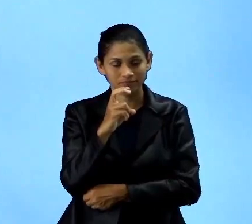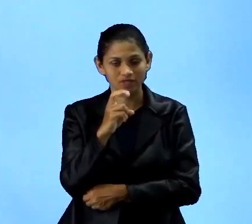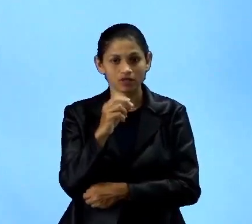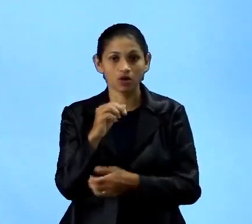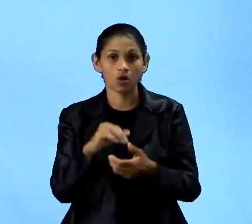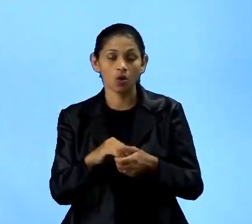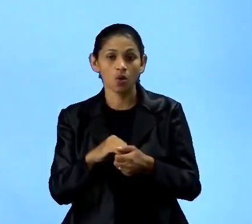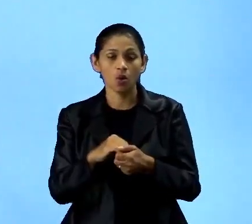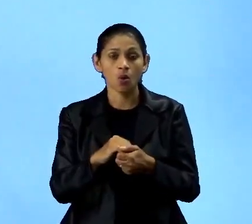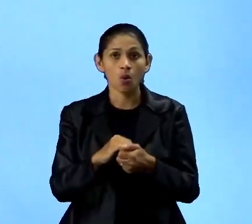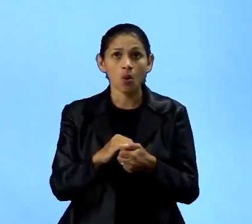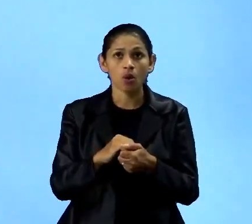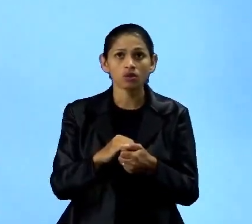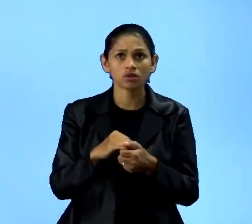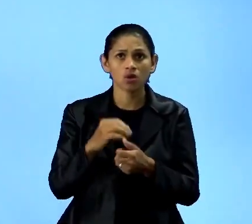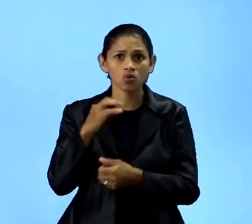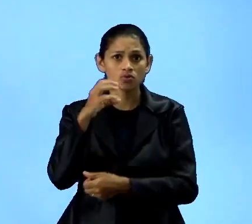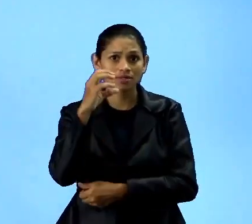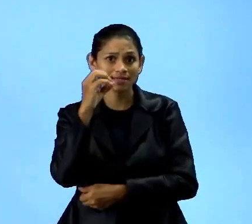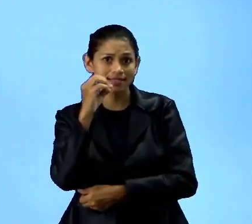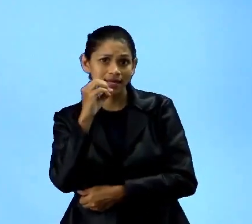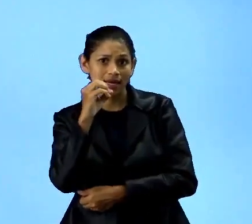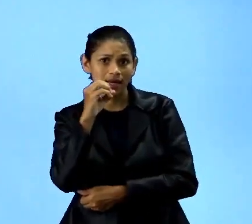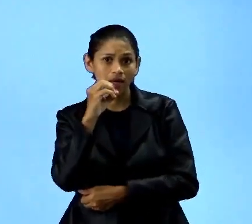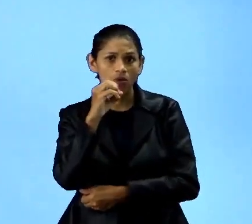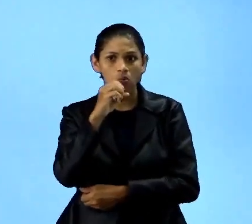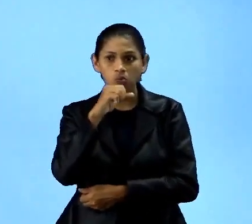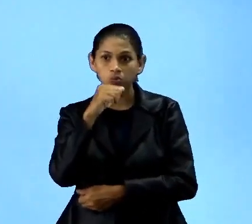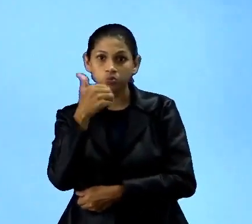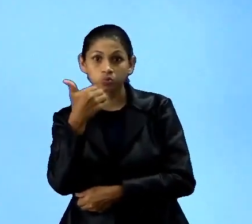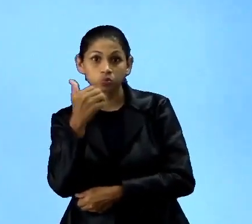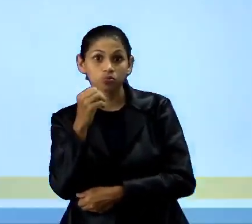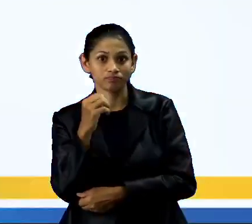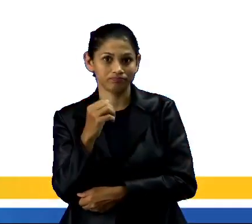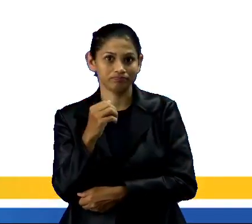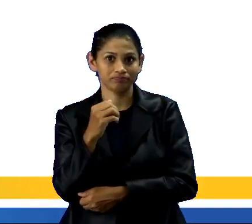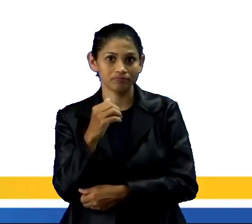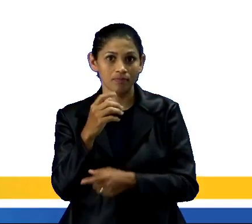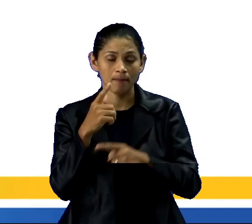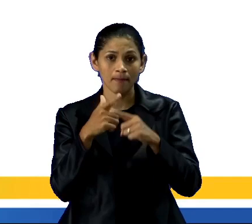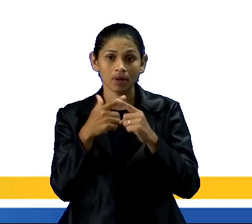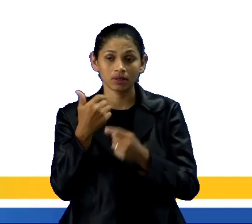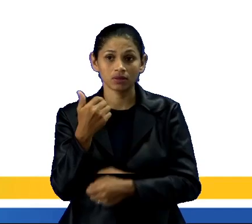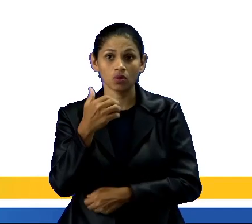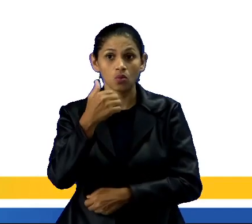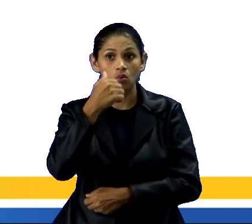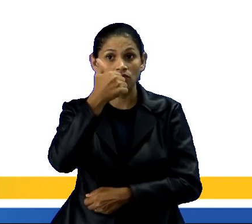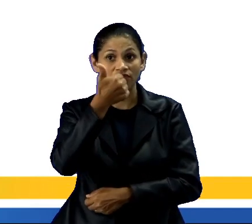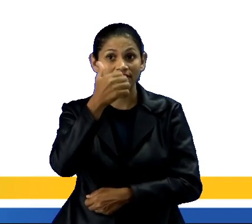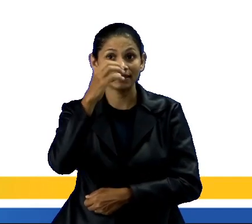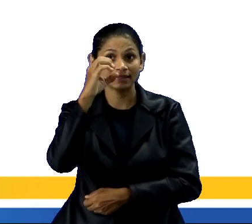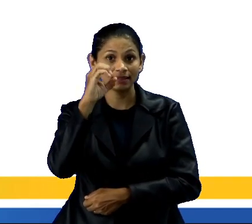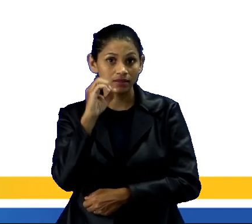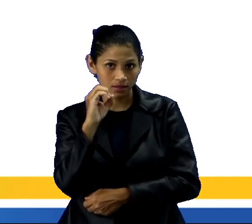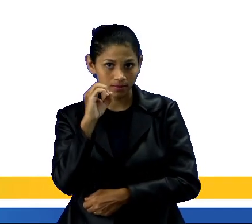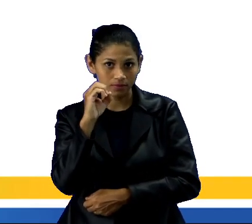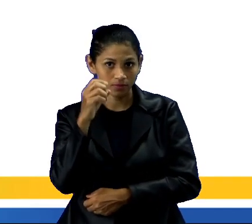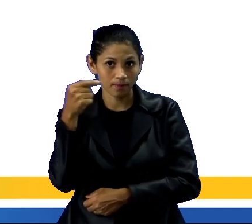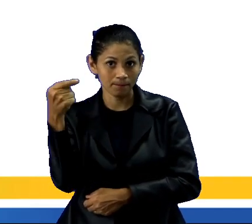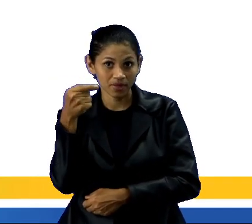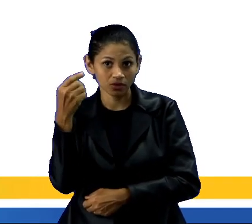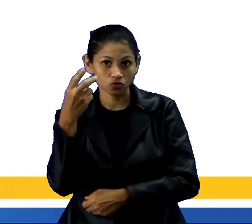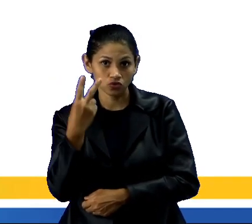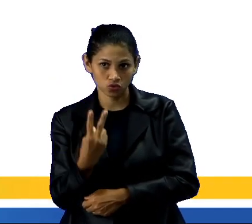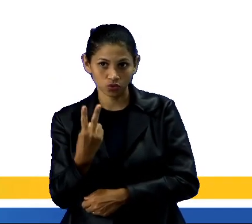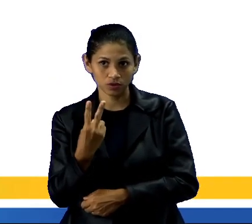10. Isso mesmo. E aí, agora, você consegue subtrair esse 2 do 10. Olha só, fica 10